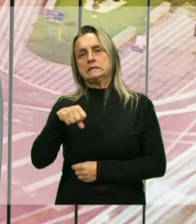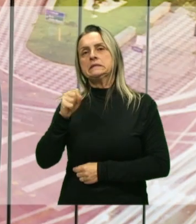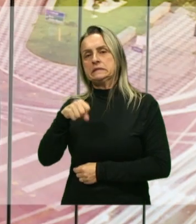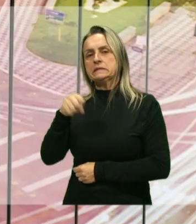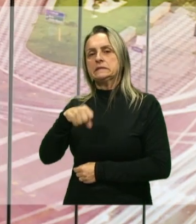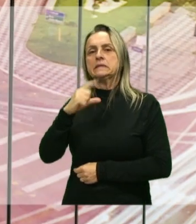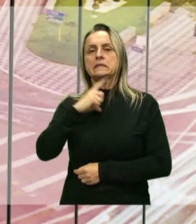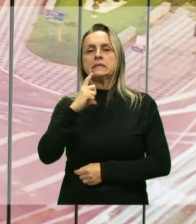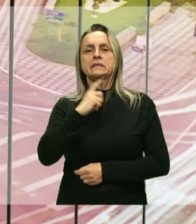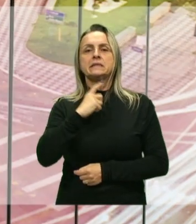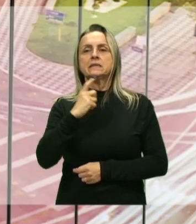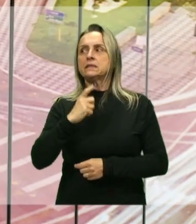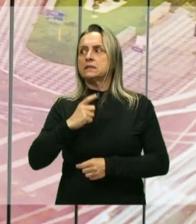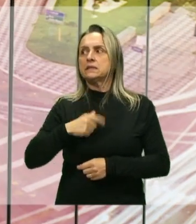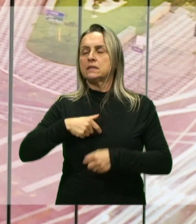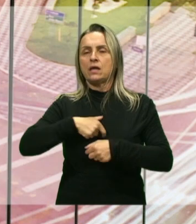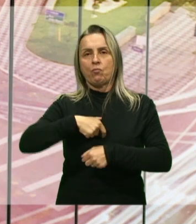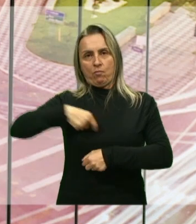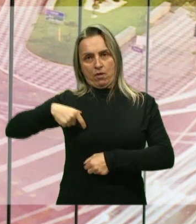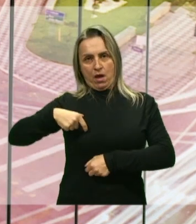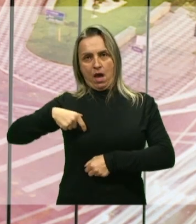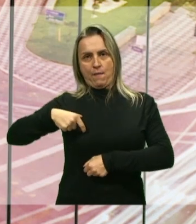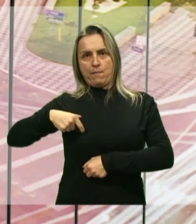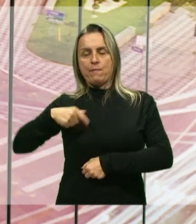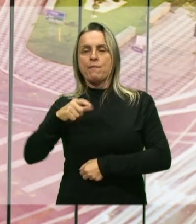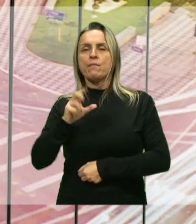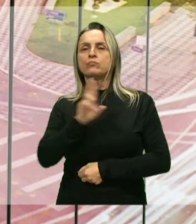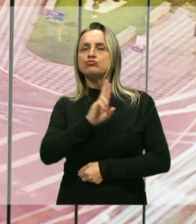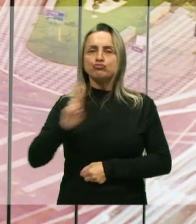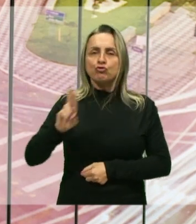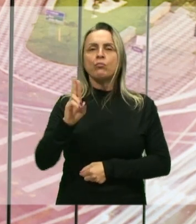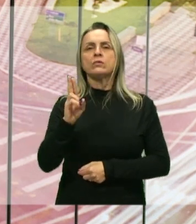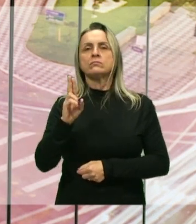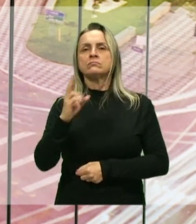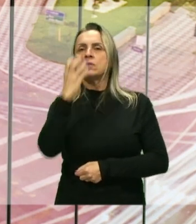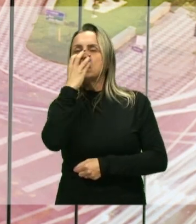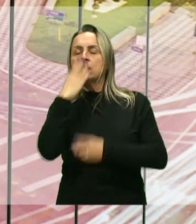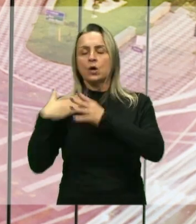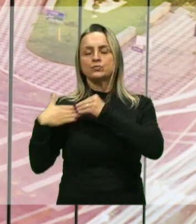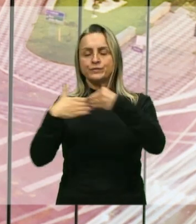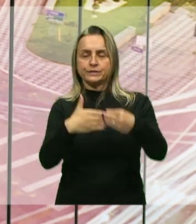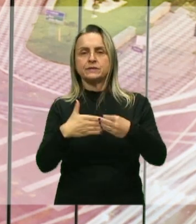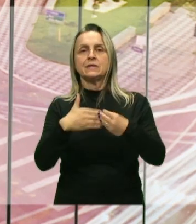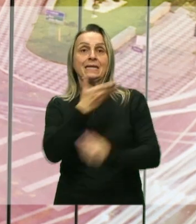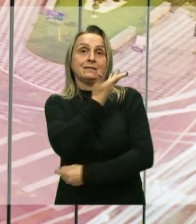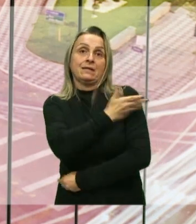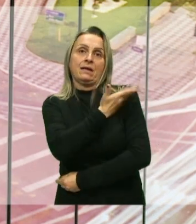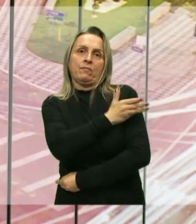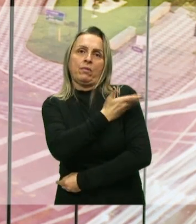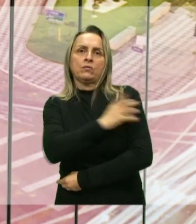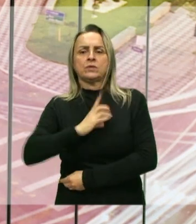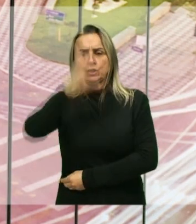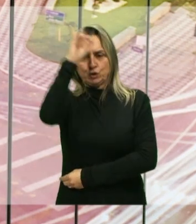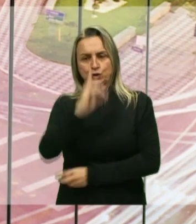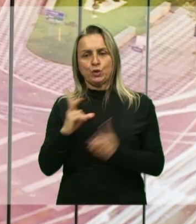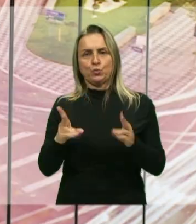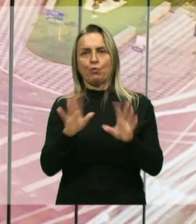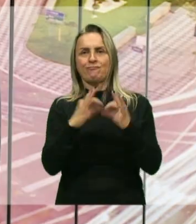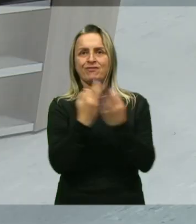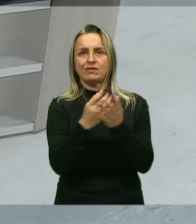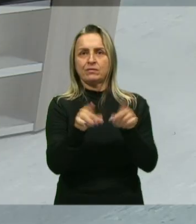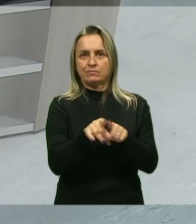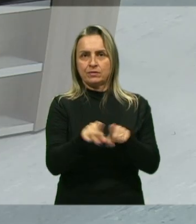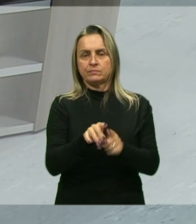em socialização ou cão-guia em treinamento, né? Que ele é um cão que tem os mesmos direitos do que um cão-guia, né? E a família também, né?